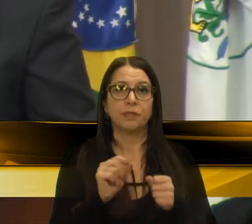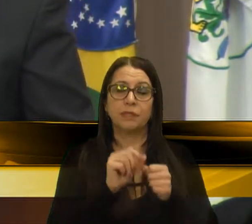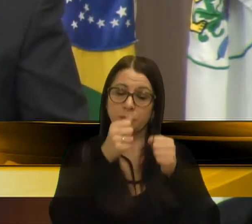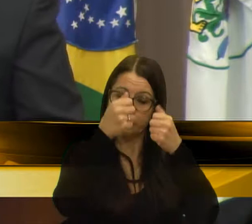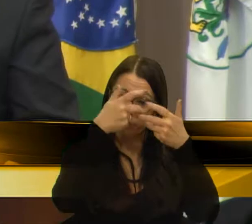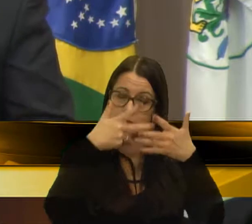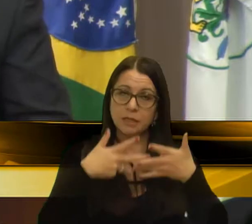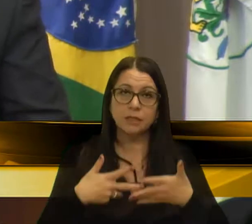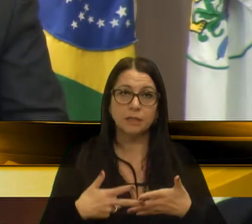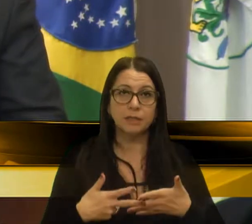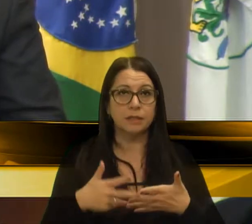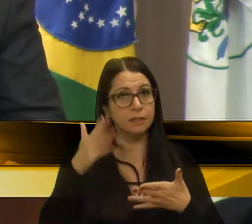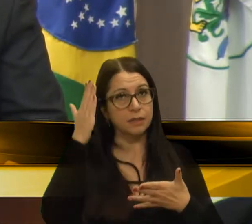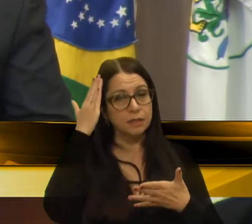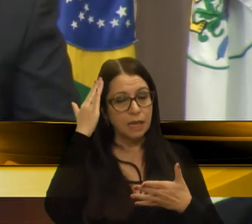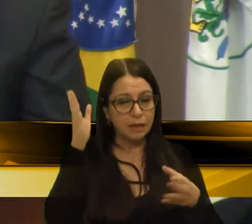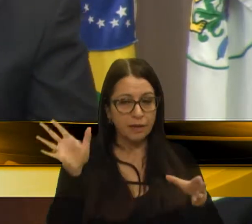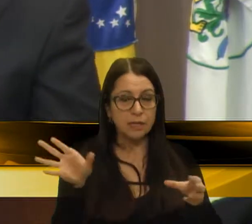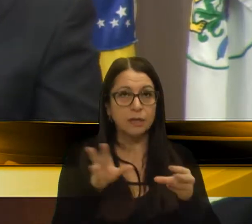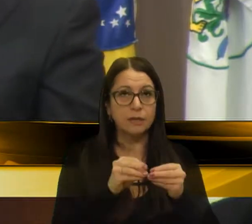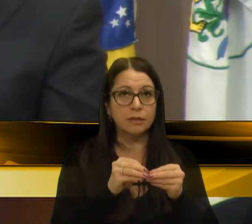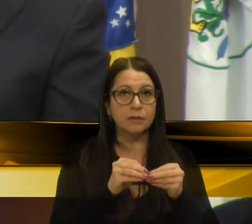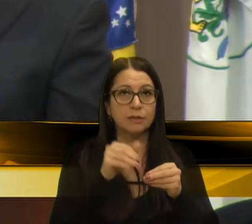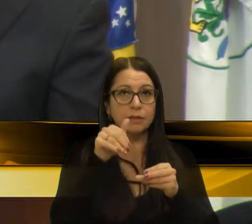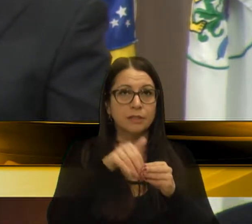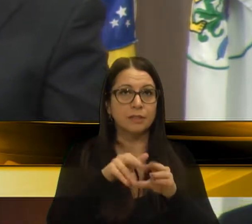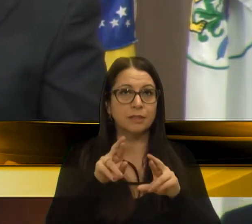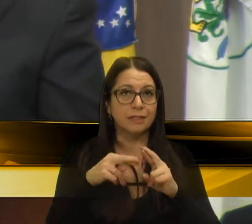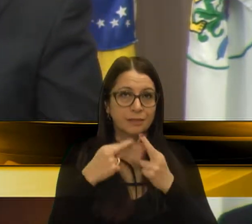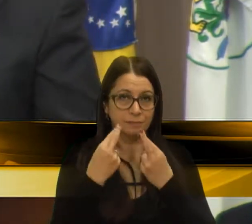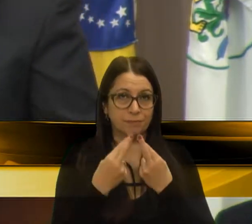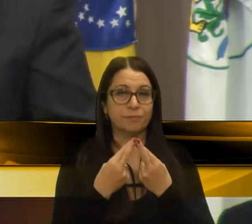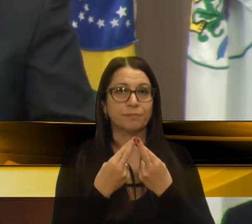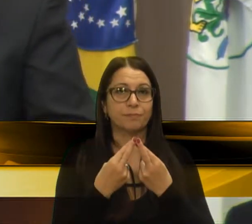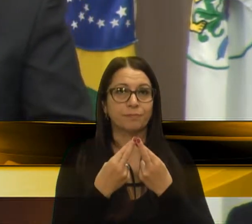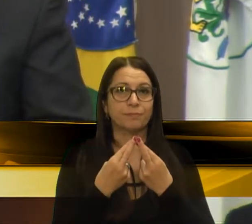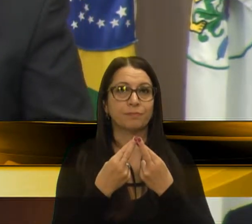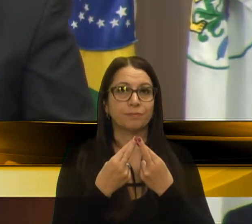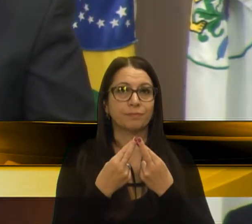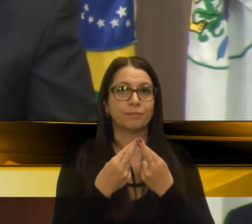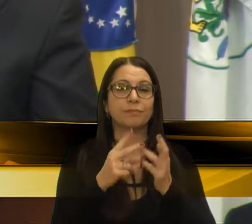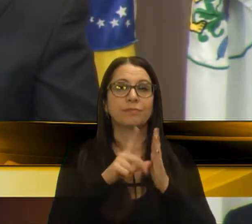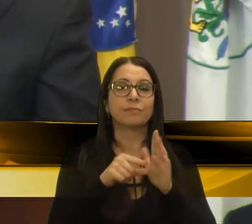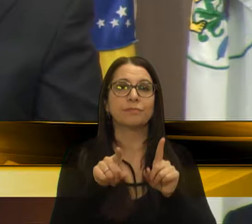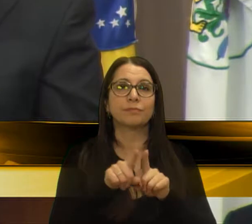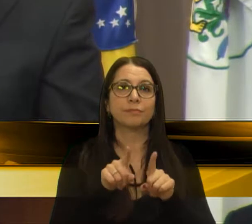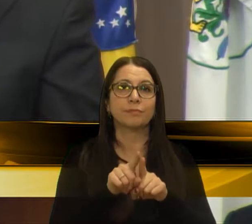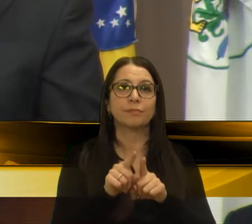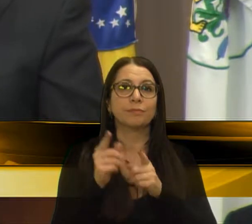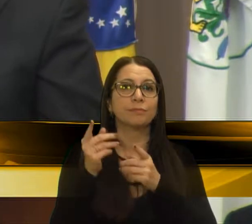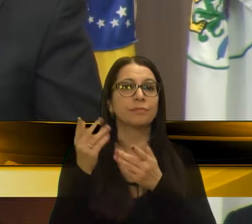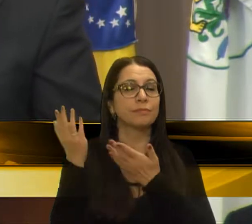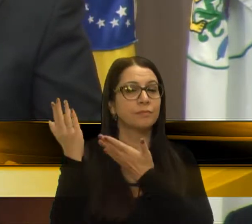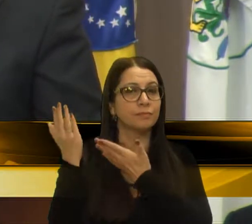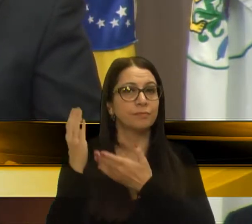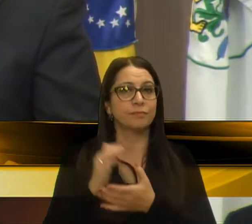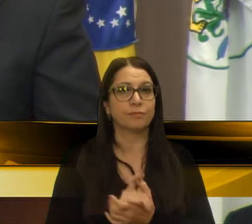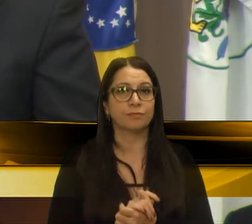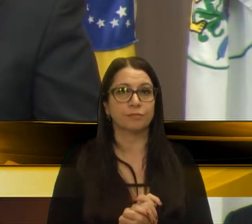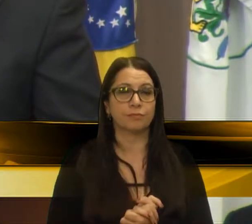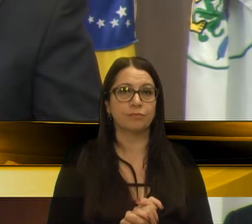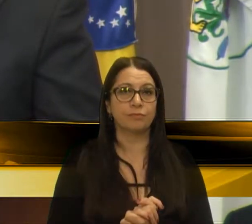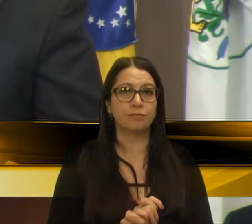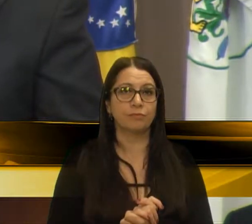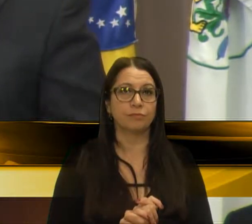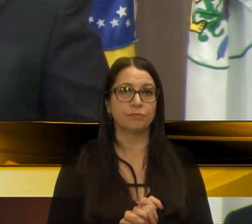explanação. Sei que fizeram resumo, porque nós queremos dentro da nossa sessão, né? Mas depois queremos também ouvir nossos homenageados.